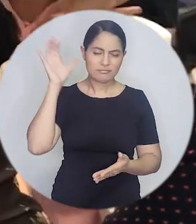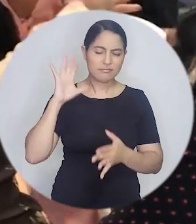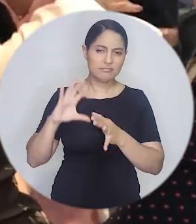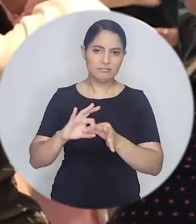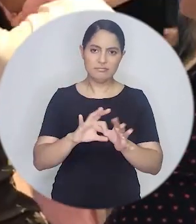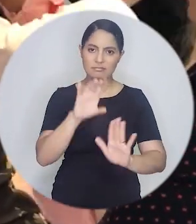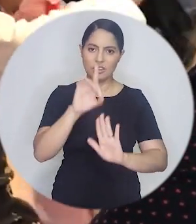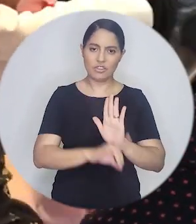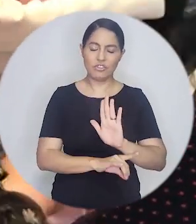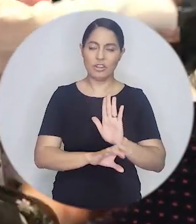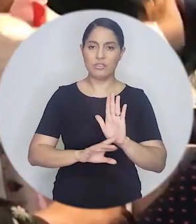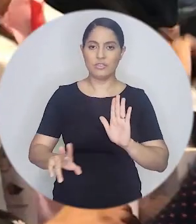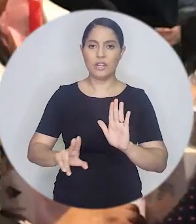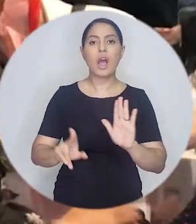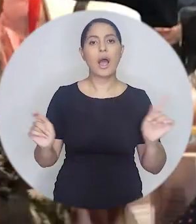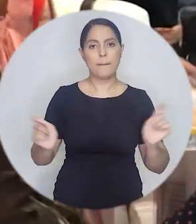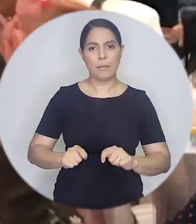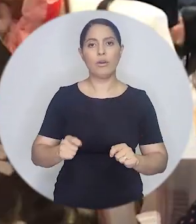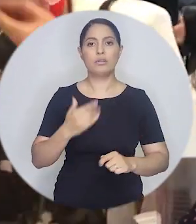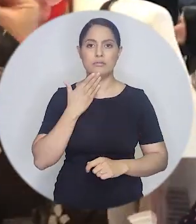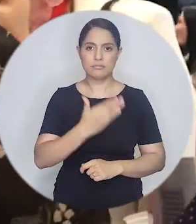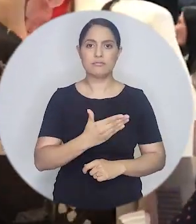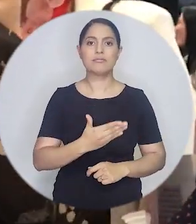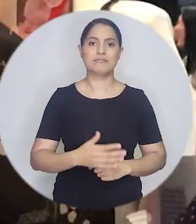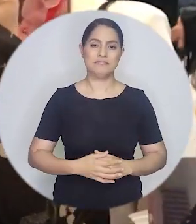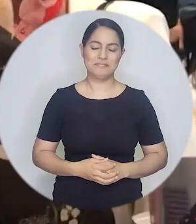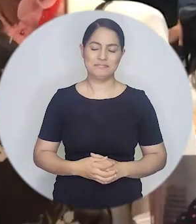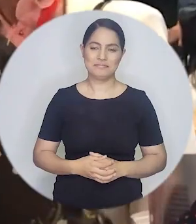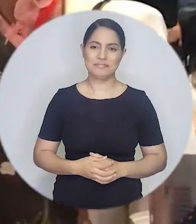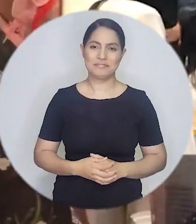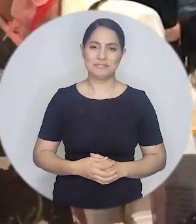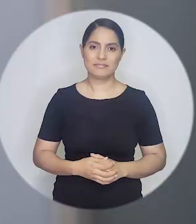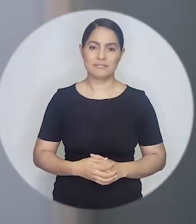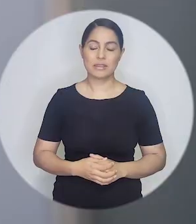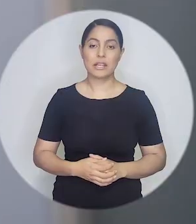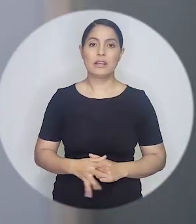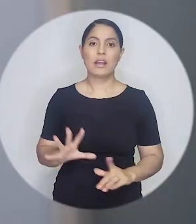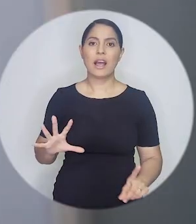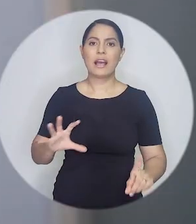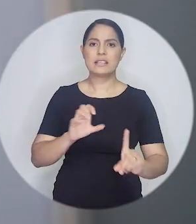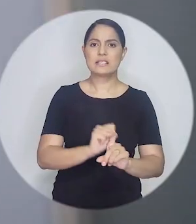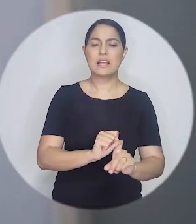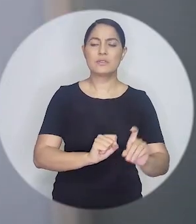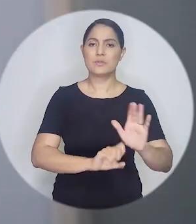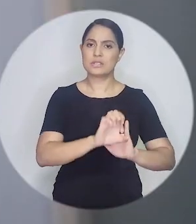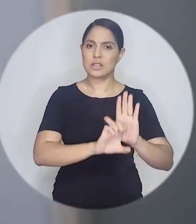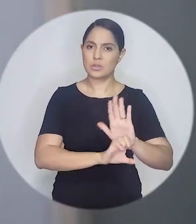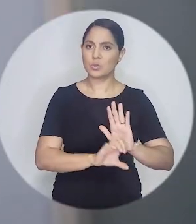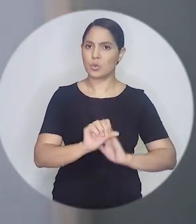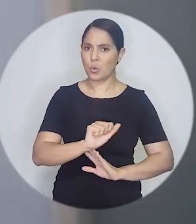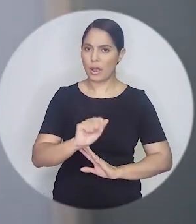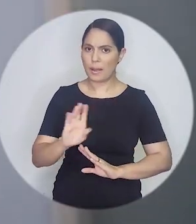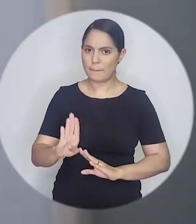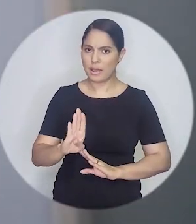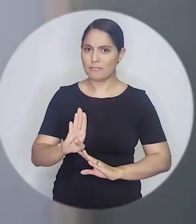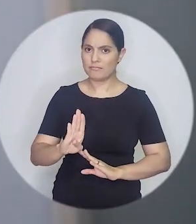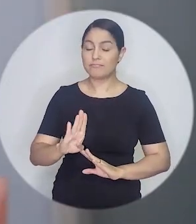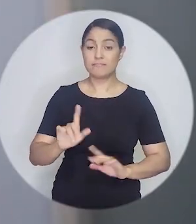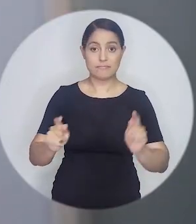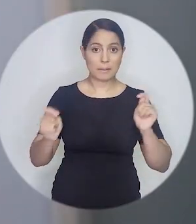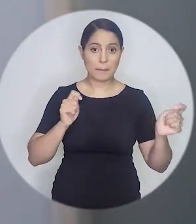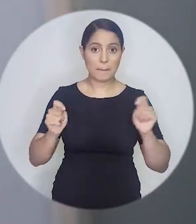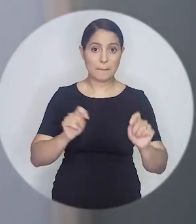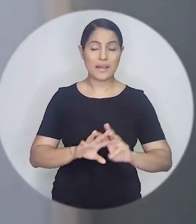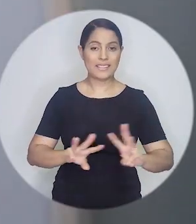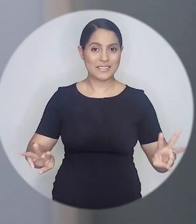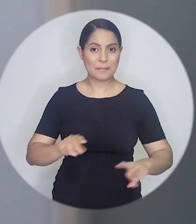que já obtenham dentro do cálculo esse direito a diferenças, ajuizar as ações. O assédio entre as infrações do Estatuto da OAB